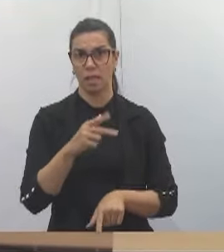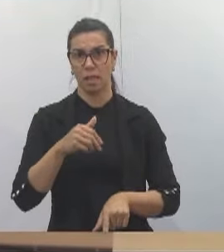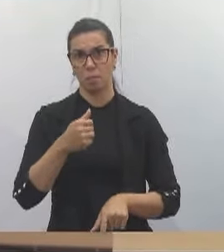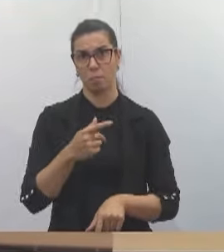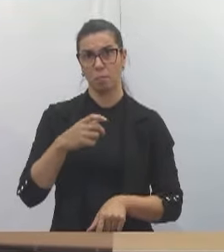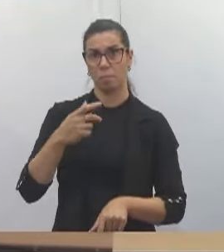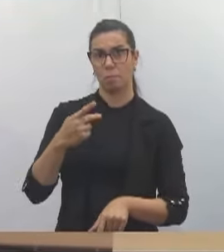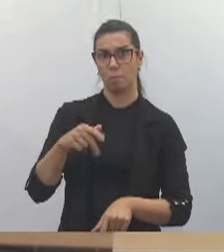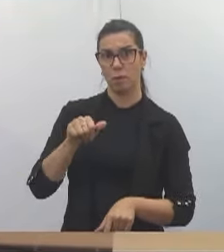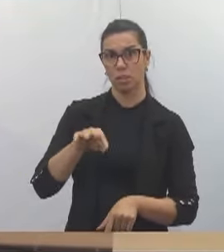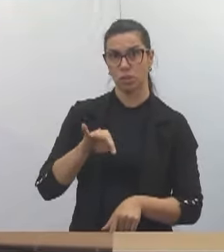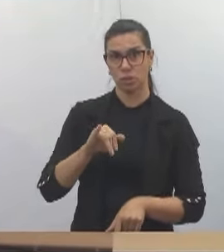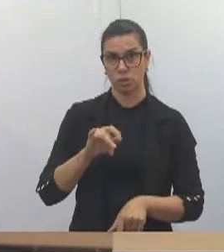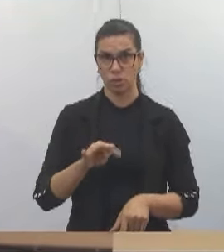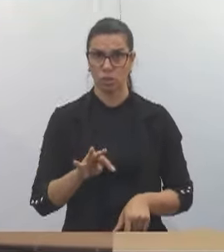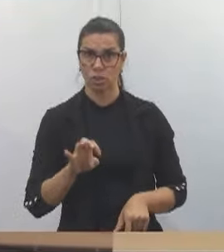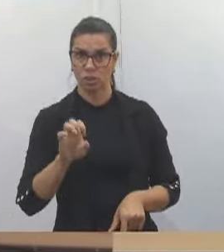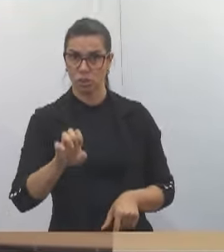me fugiu agora.